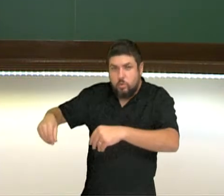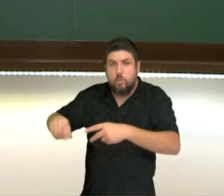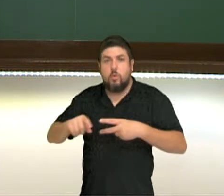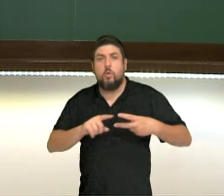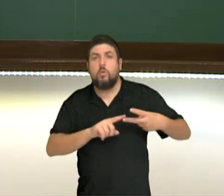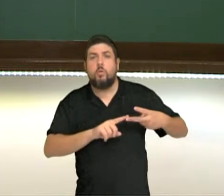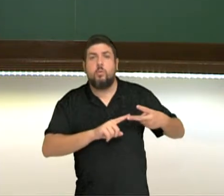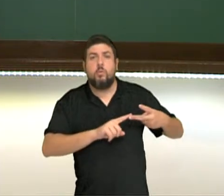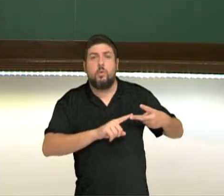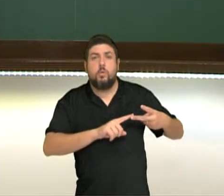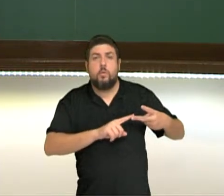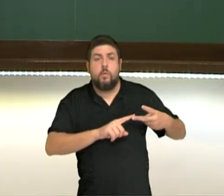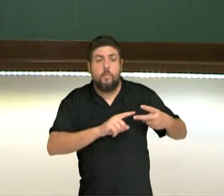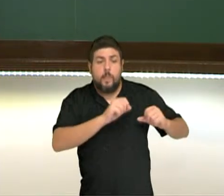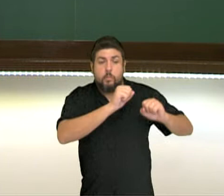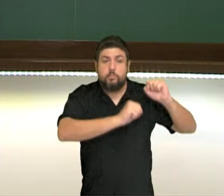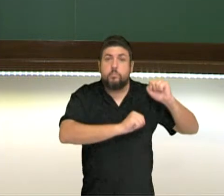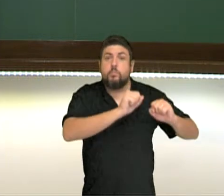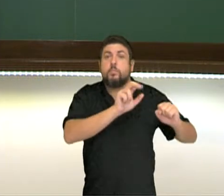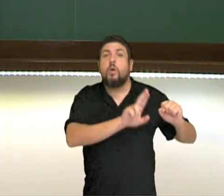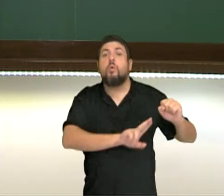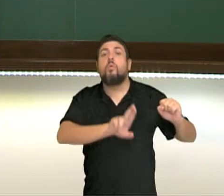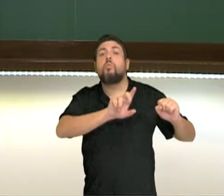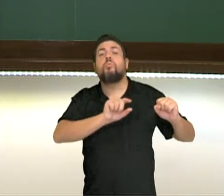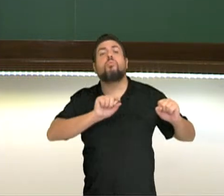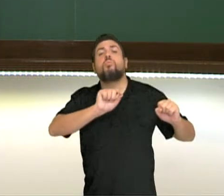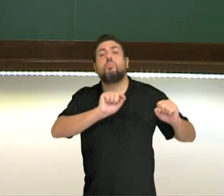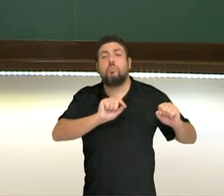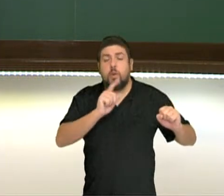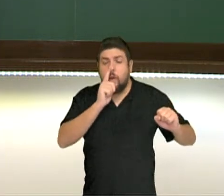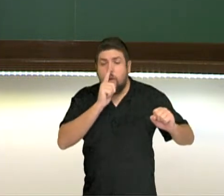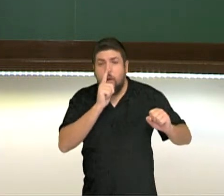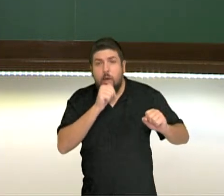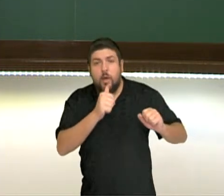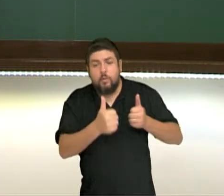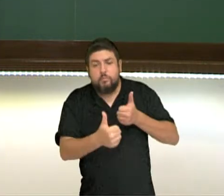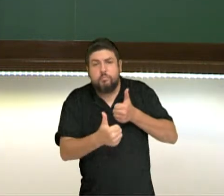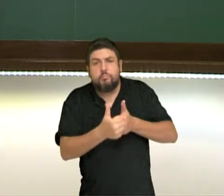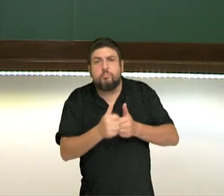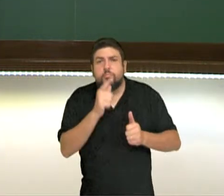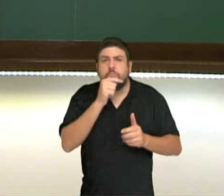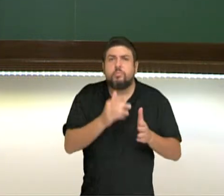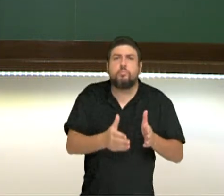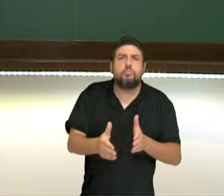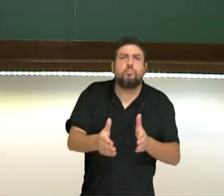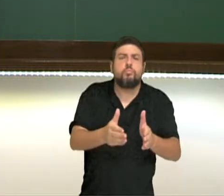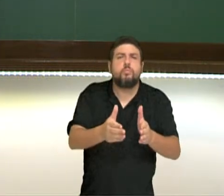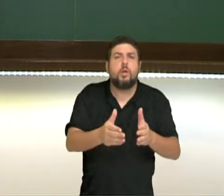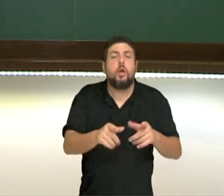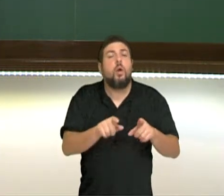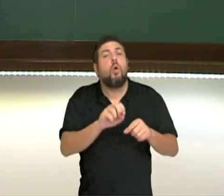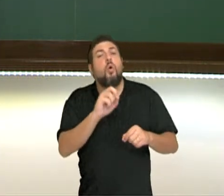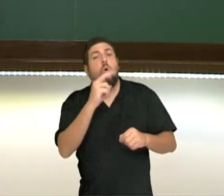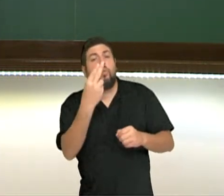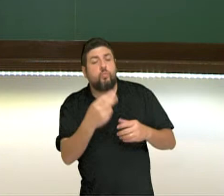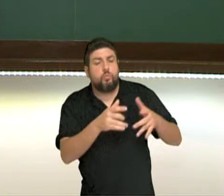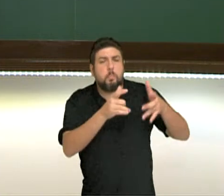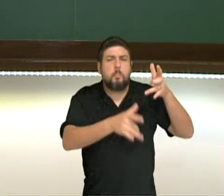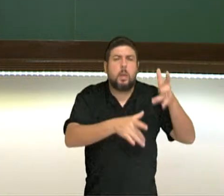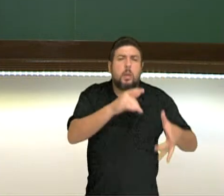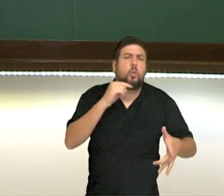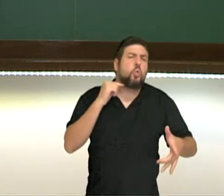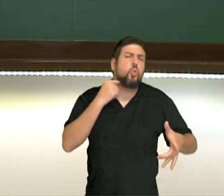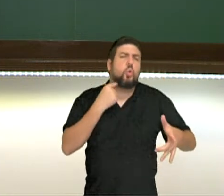Porque a indústria utiliza da água ali questões muitas vezes que contamina o lençol freático EA produção